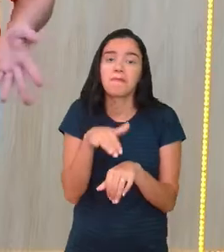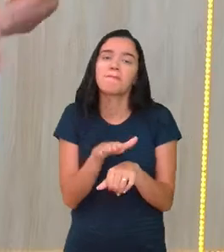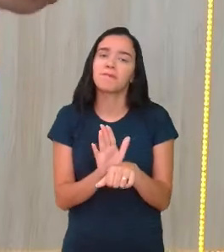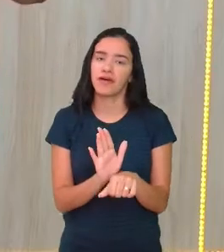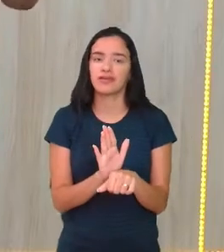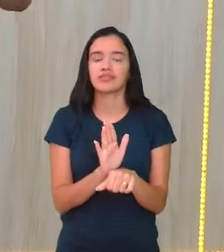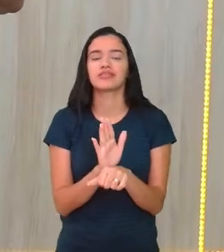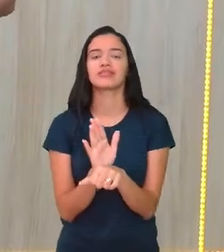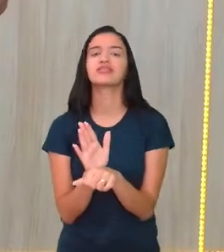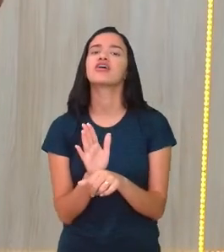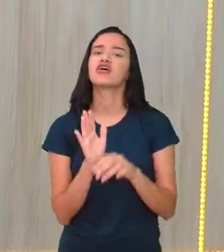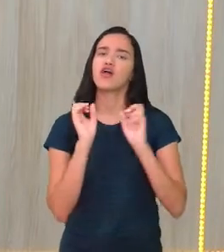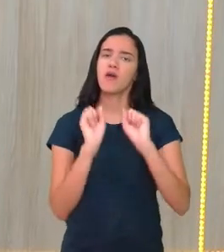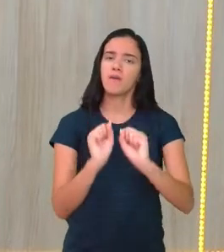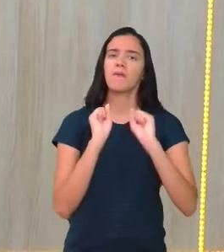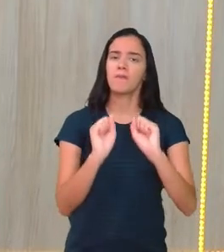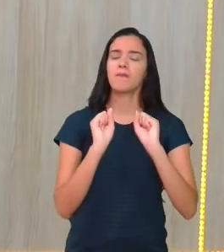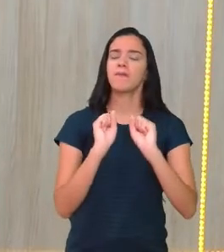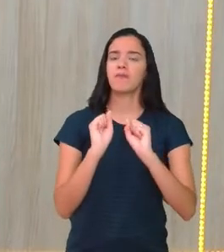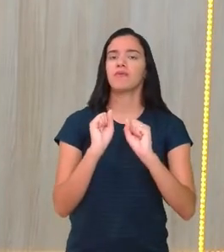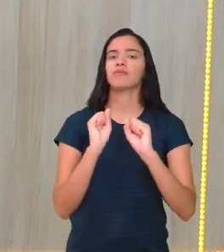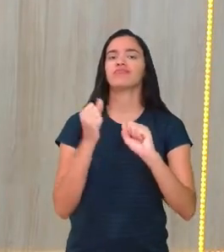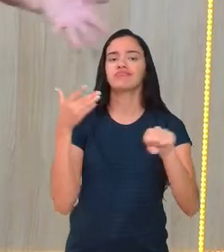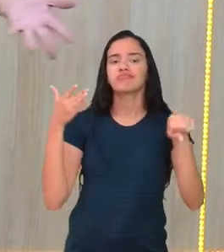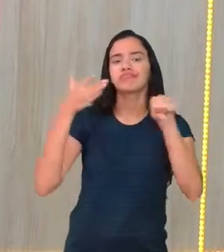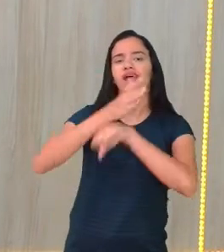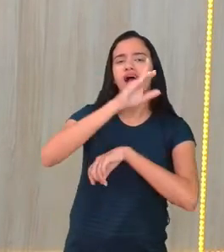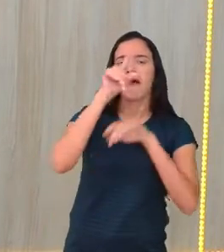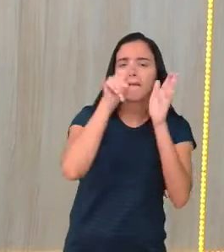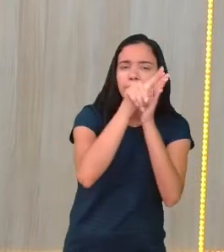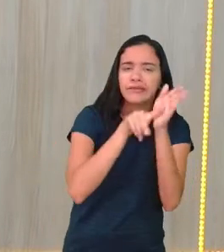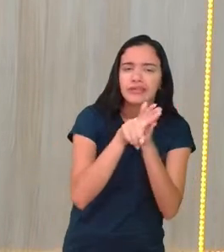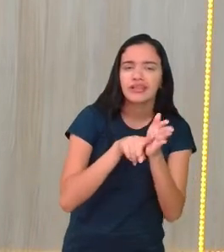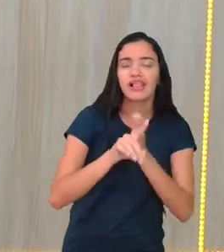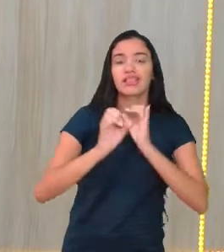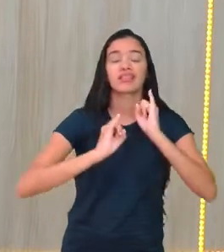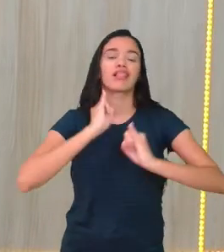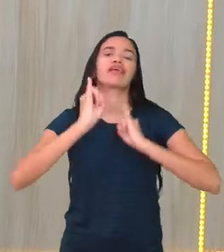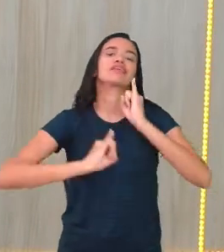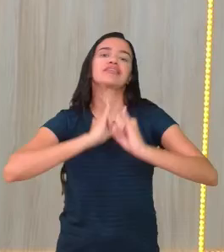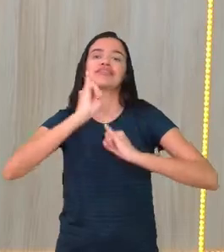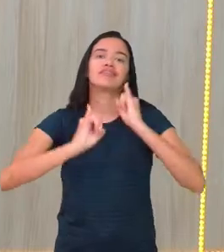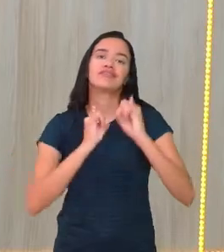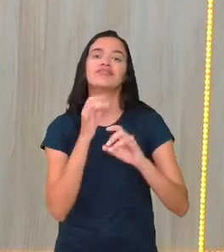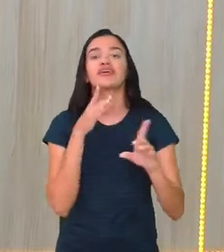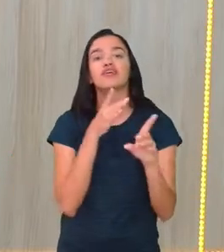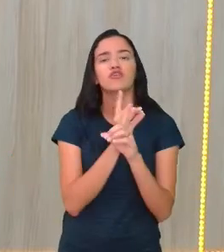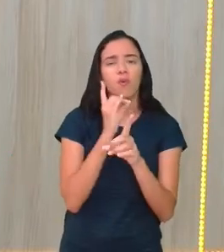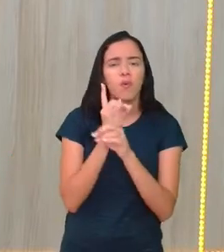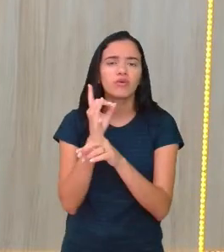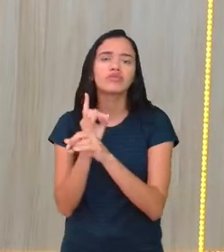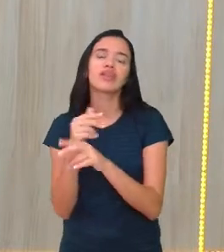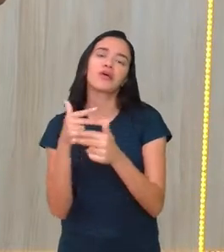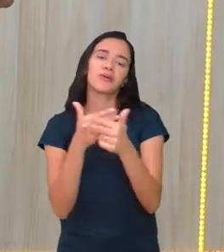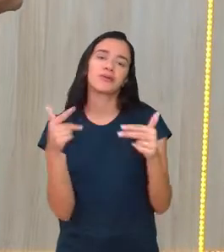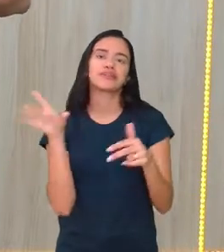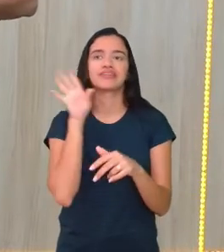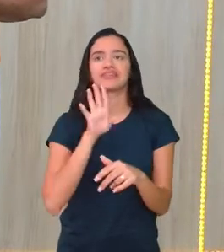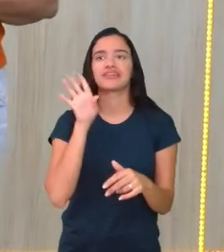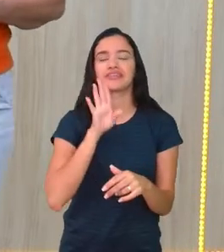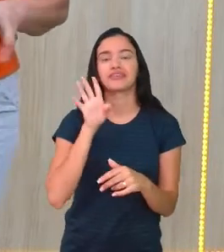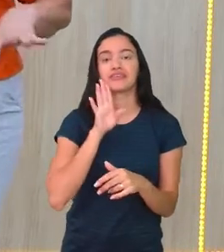mais, pode ir lá fazer a pesquisa na internet. Vocês vão encontrar muito material, muita coisa legal para